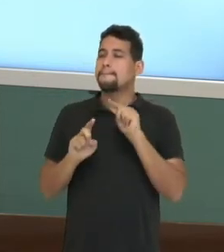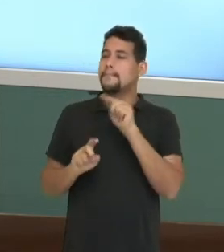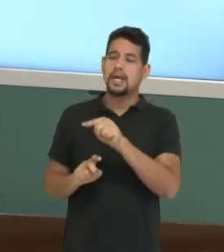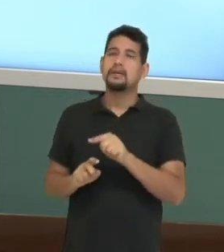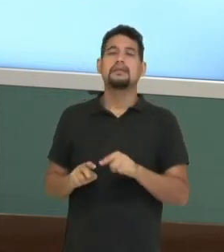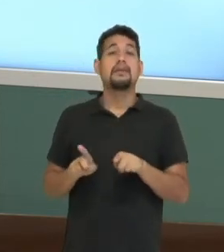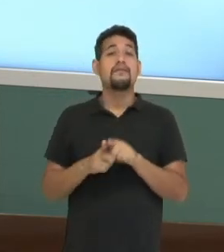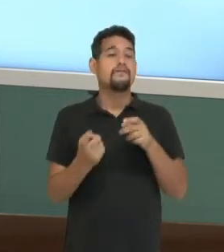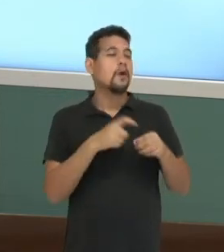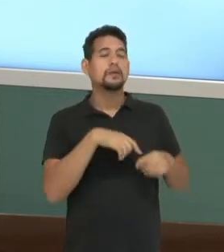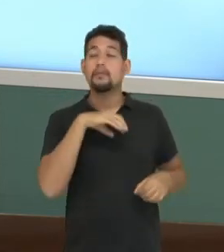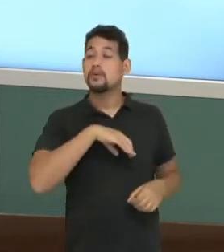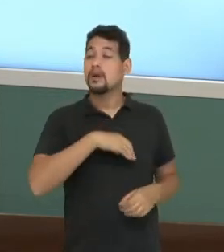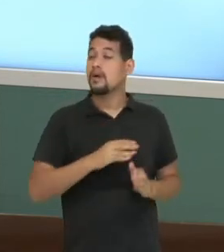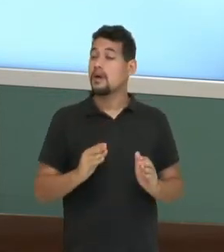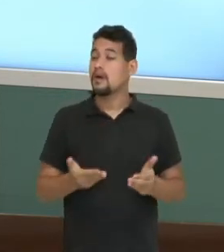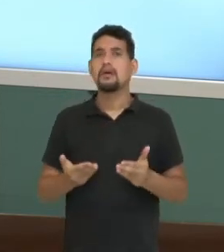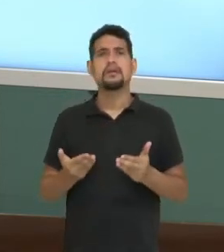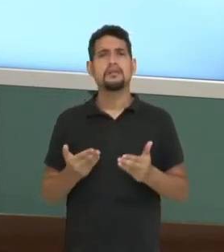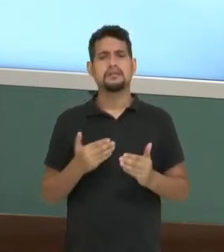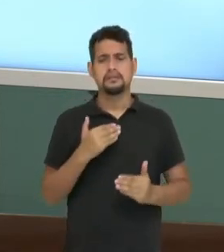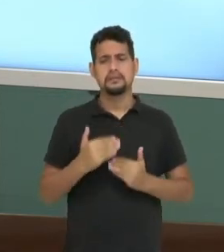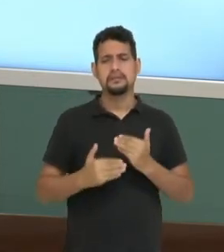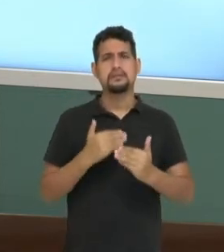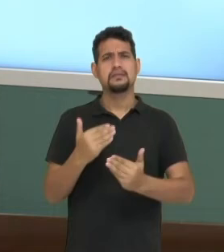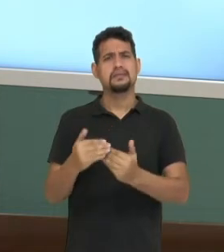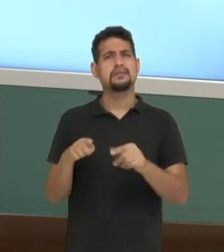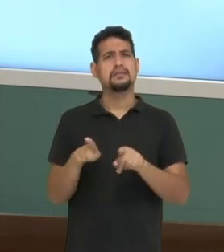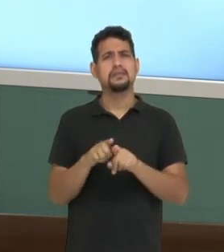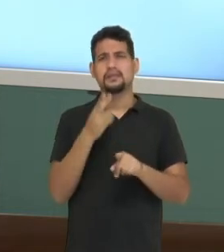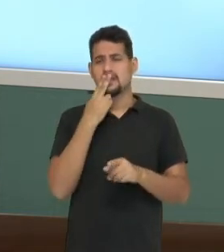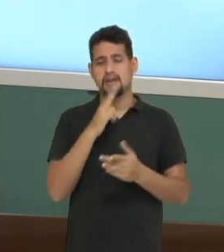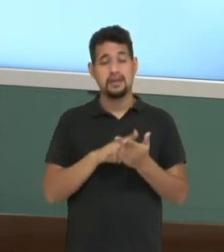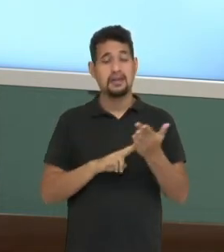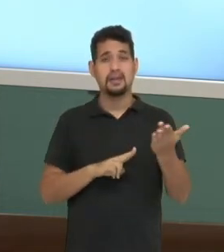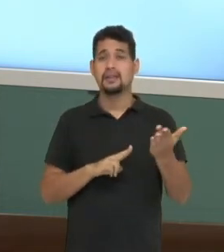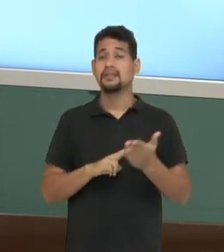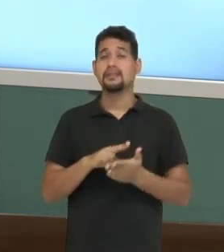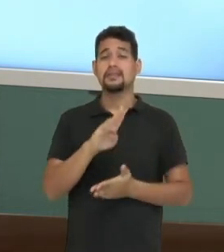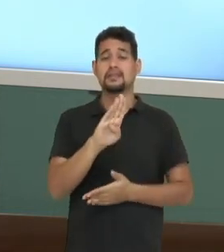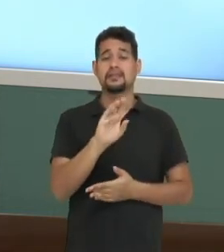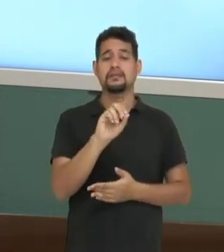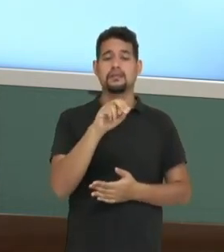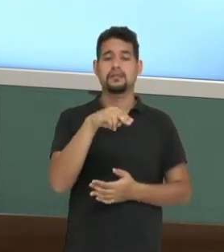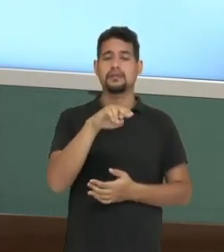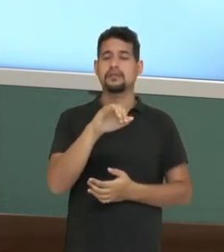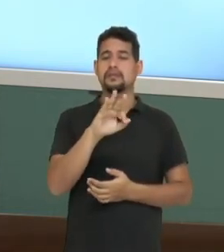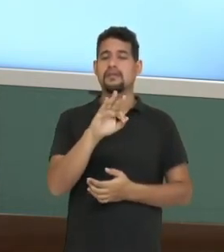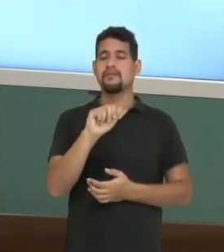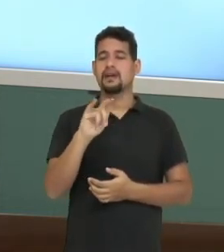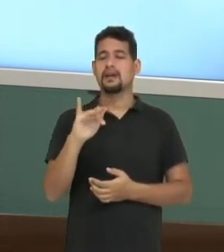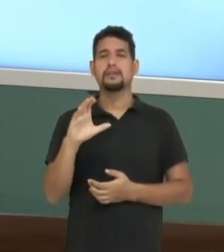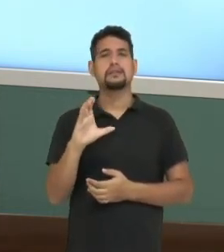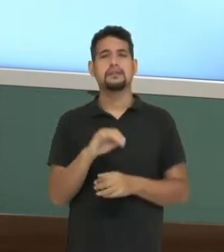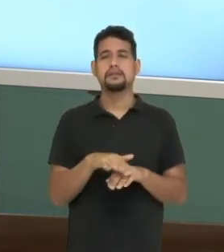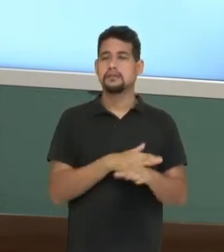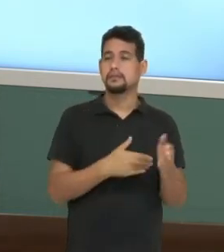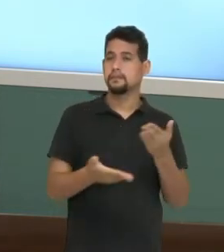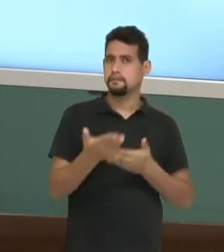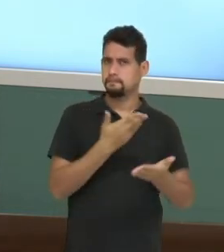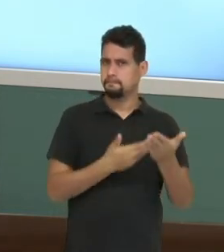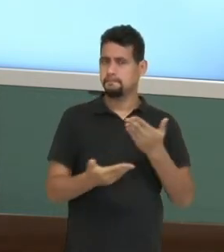seu retorno para Portugal, ao passo que ele também recebe cartas de José Bonifácio, grande articulador político, da